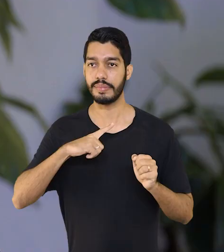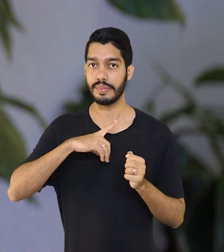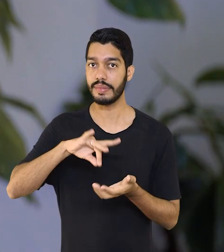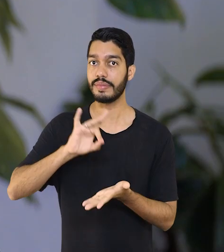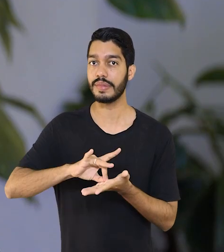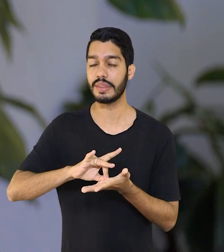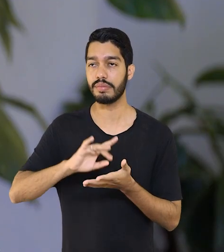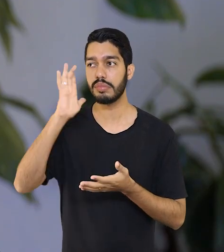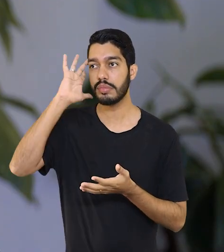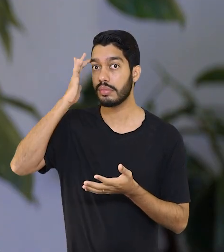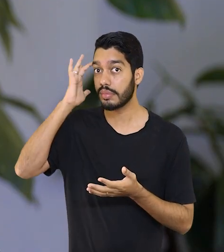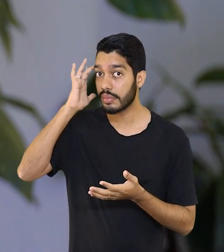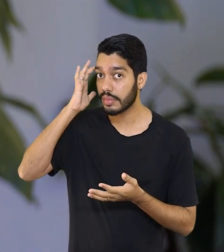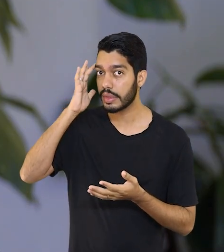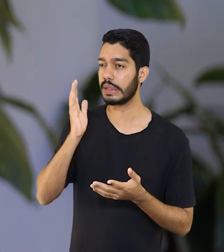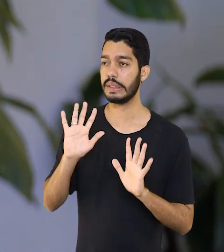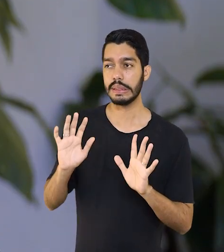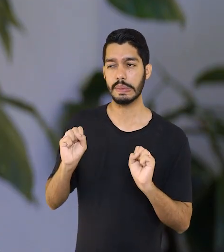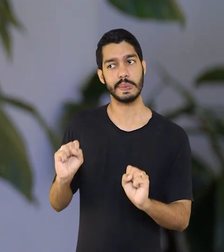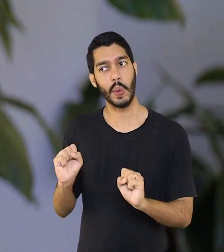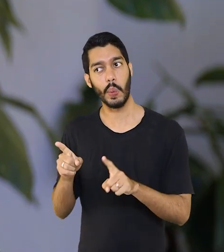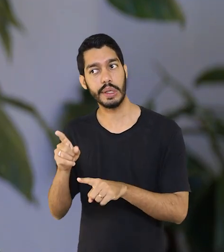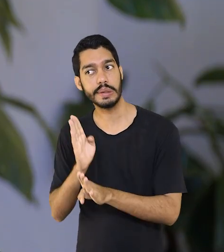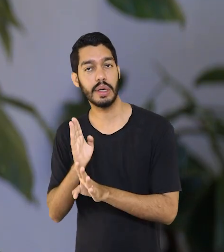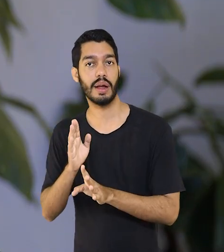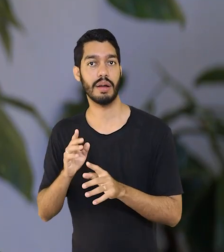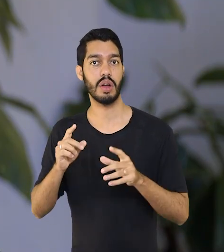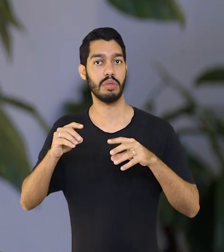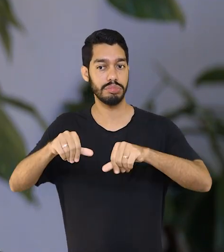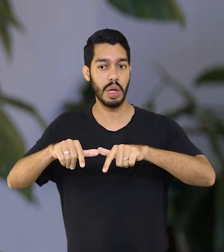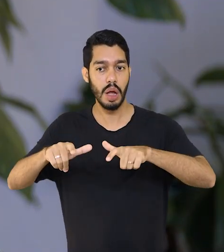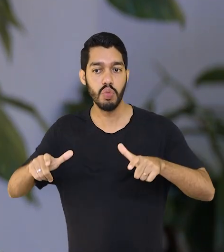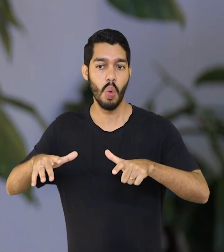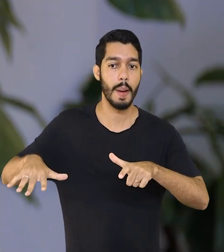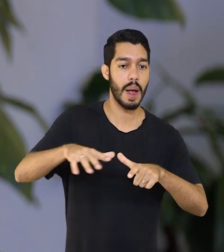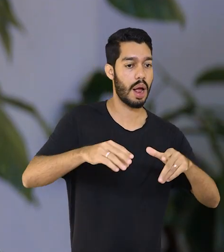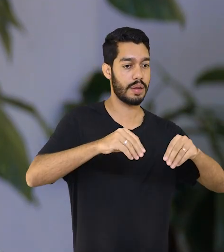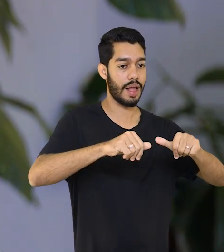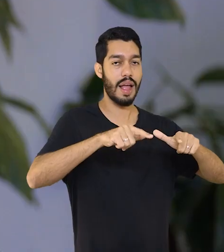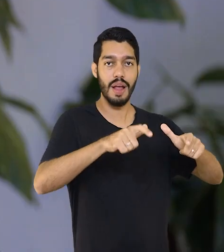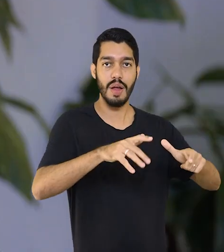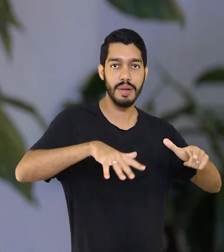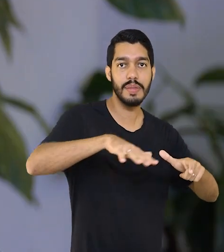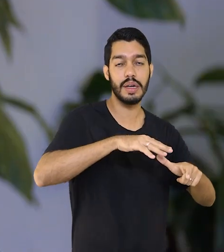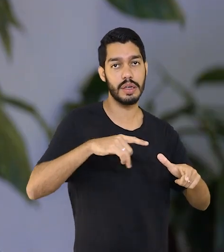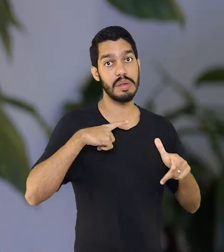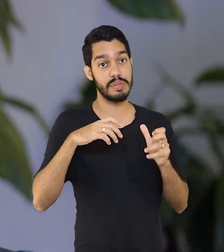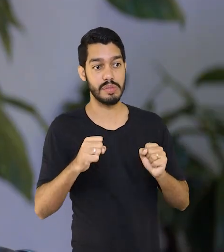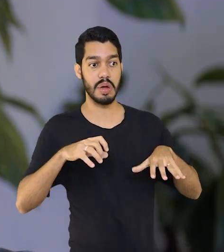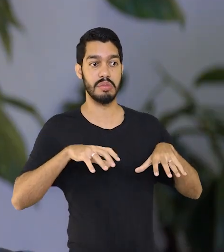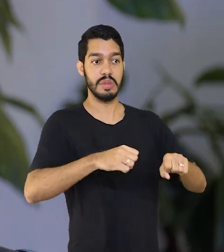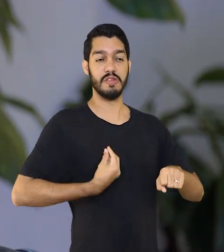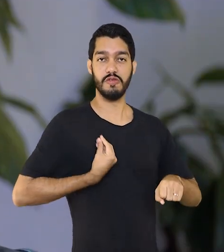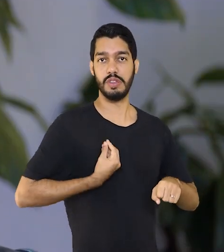havia hipótese já de que alguns territórios se tornariam inabitáveis. Mas não estava